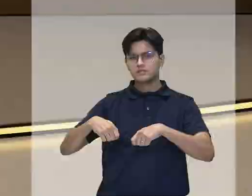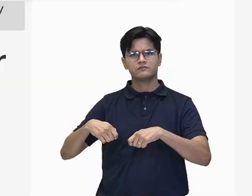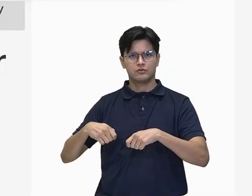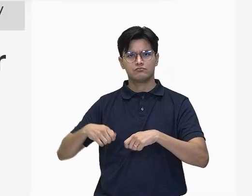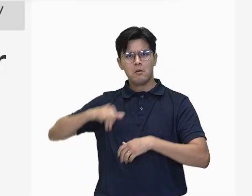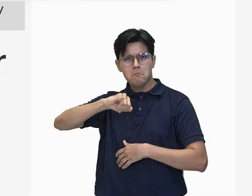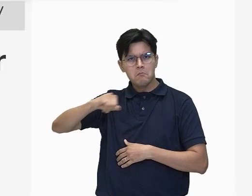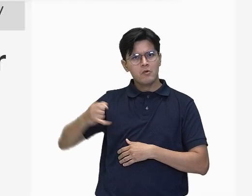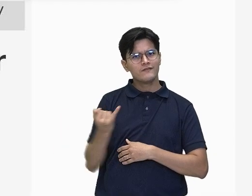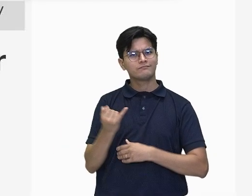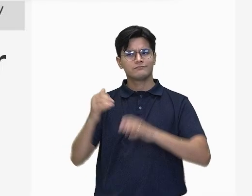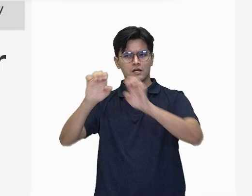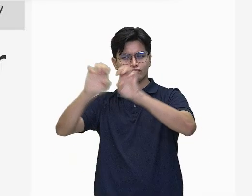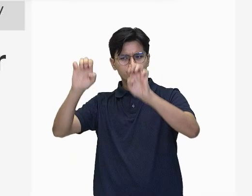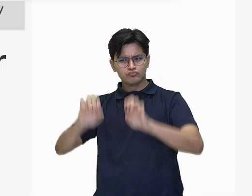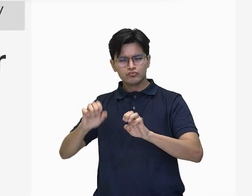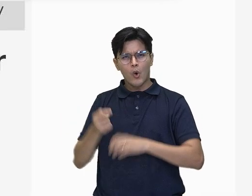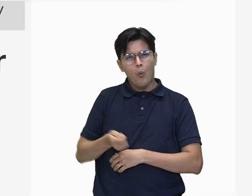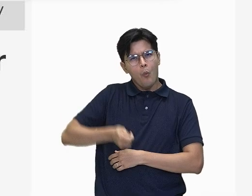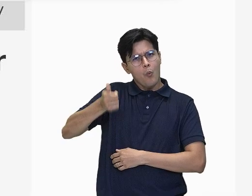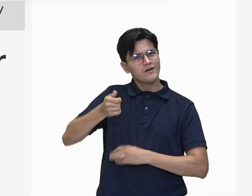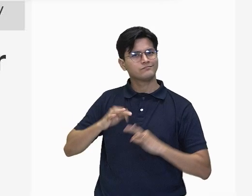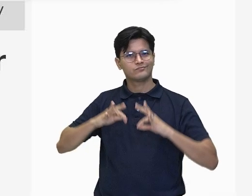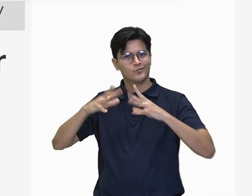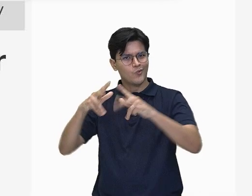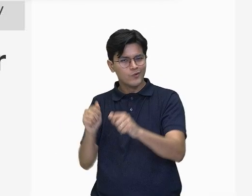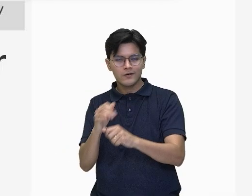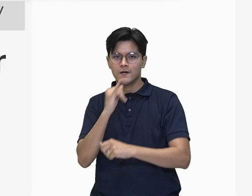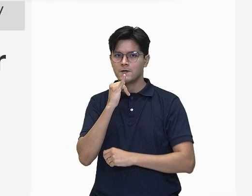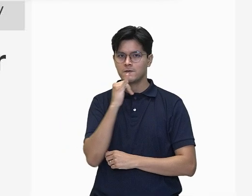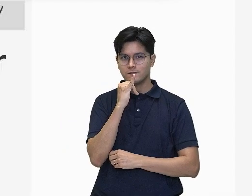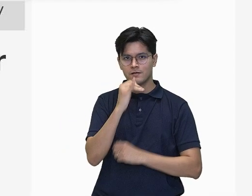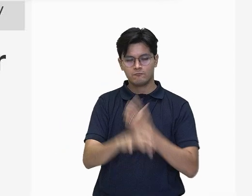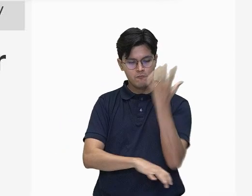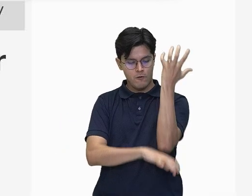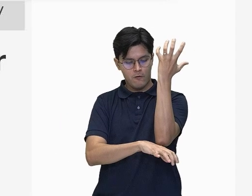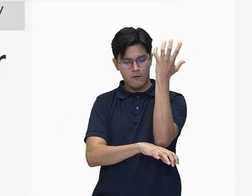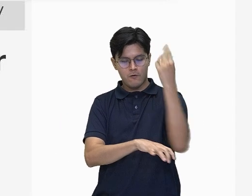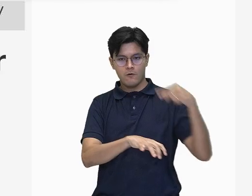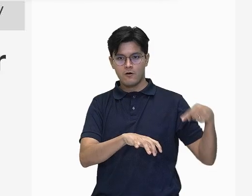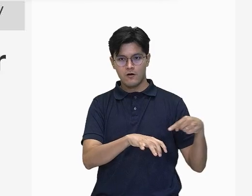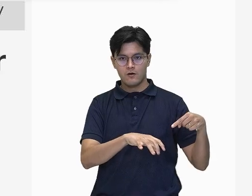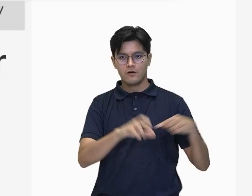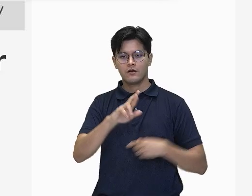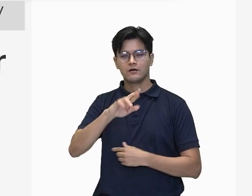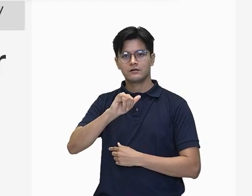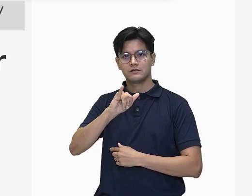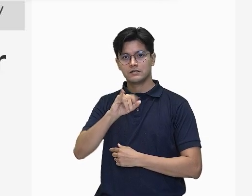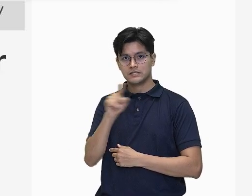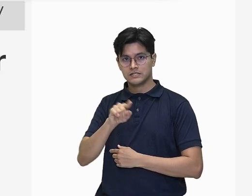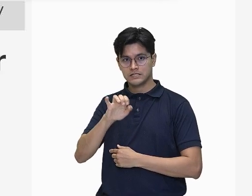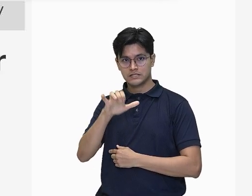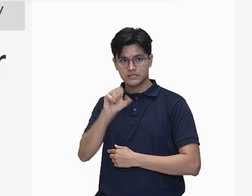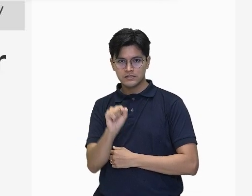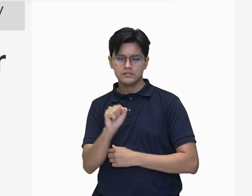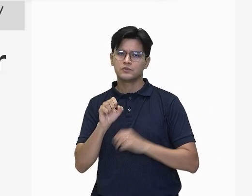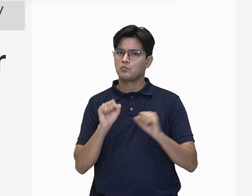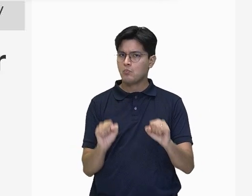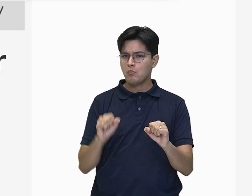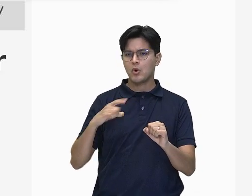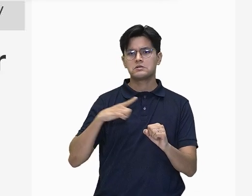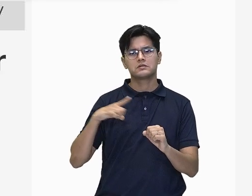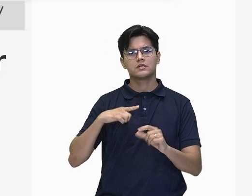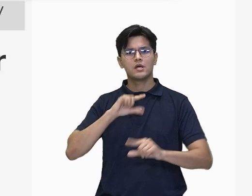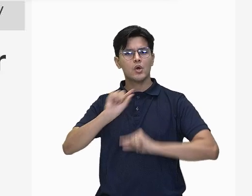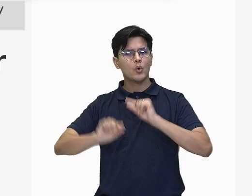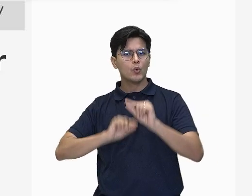as raízes. Costumam armazenar compostos de reserva e por isso podem conter princípios ativos